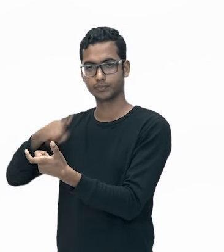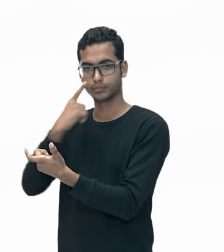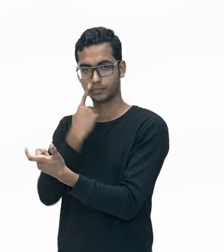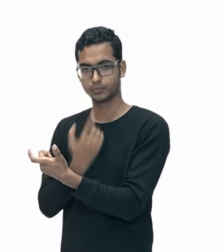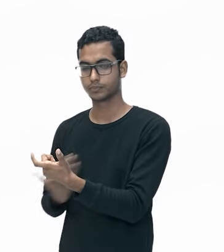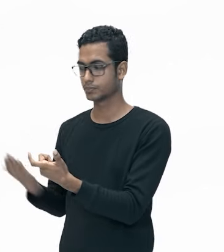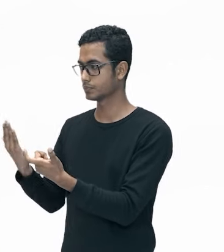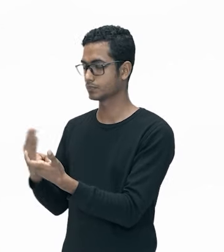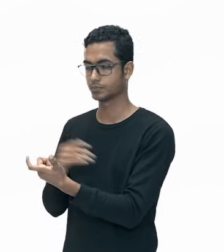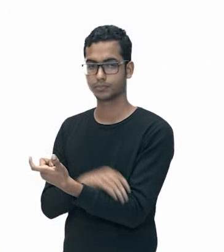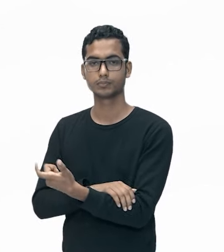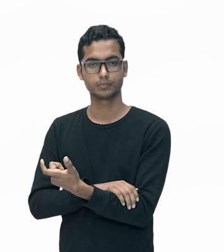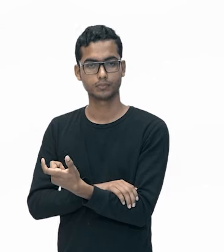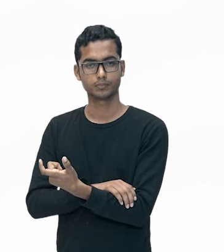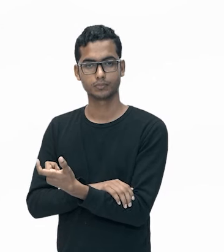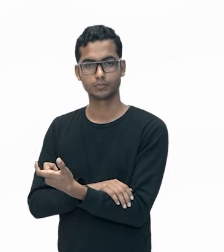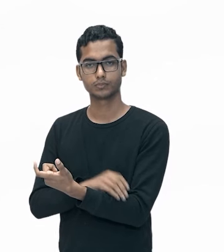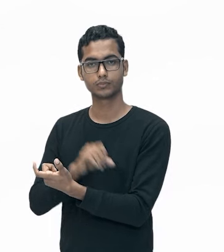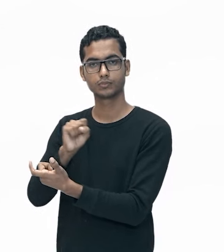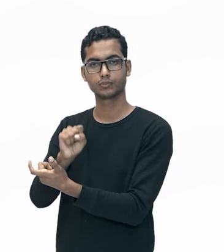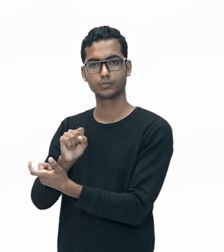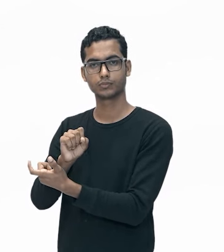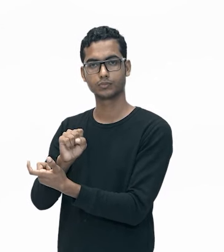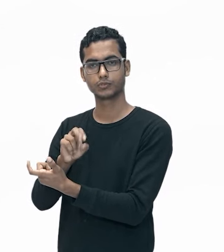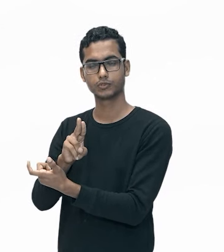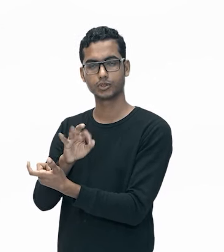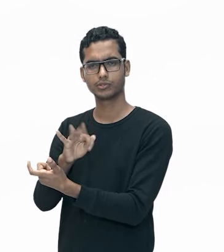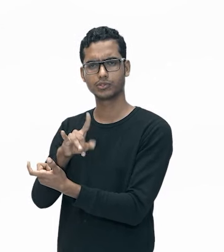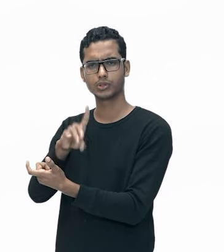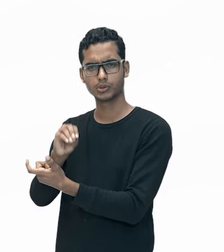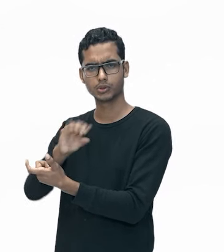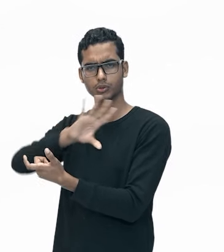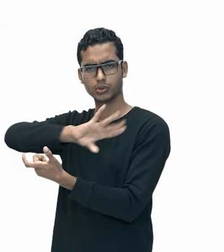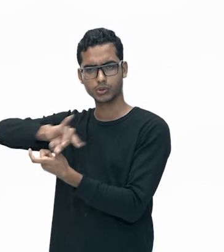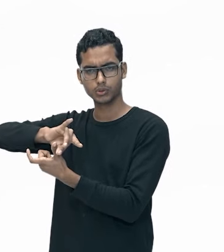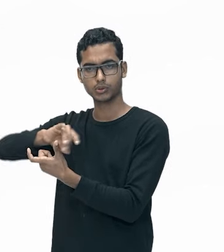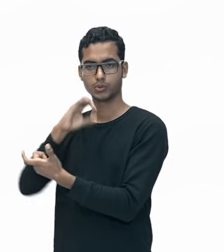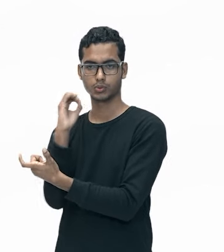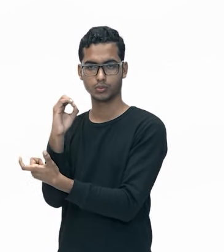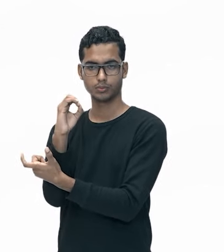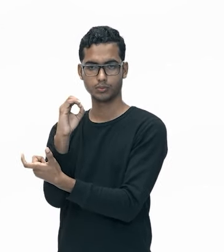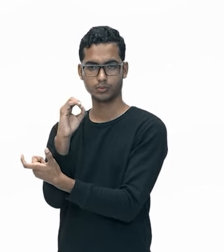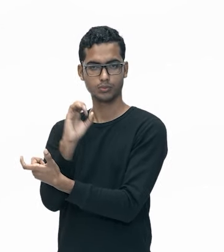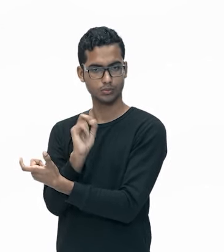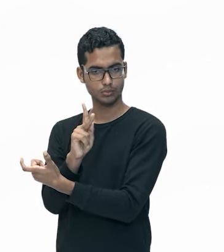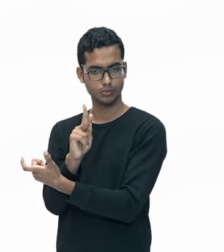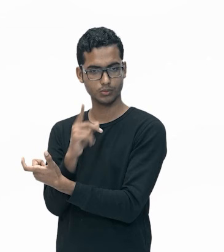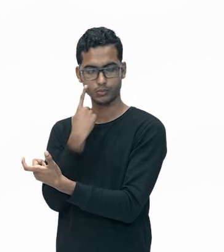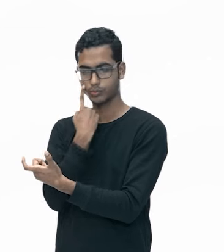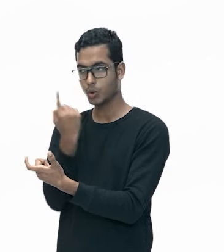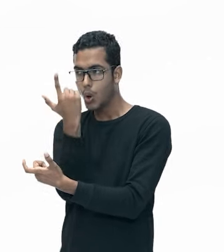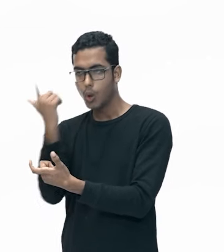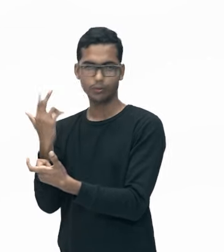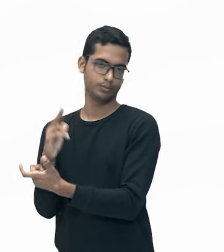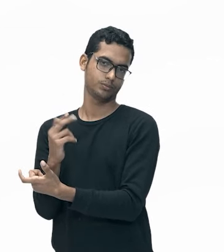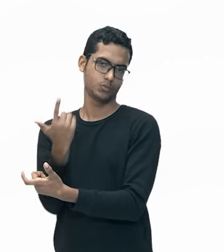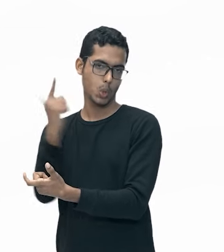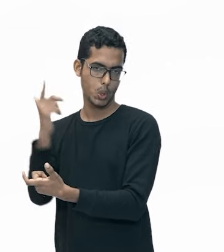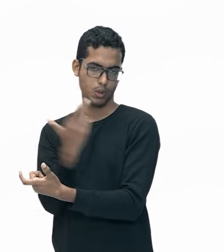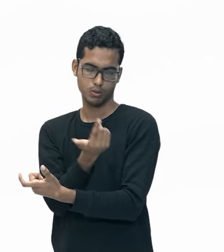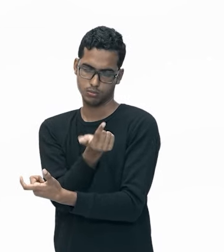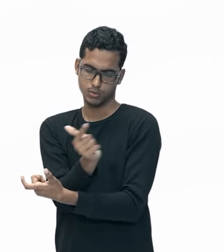aqui nesse momento o único sufixo possível é a vogal o tá não tem outro se a gente se você for